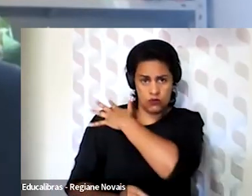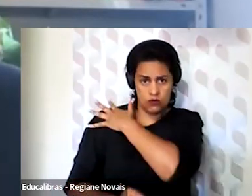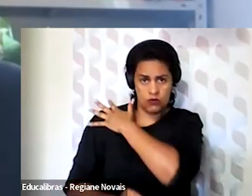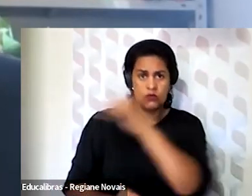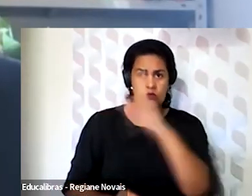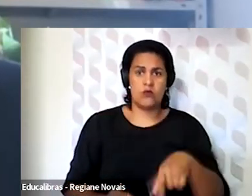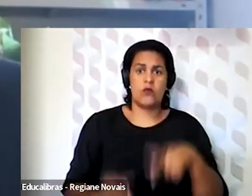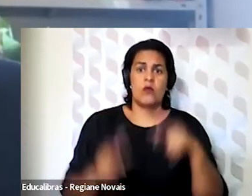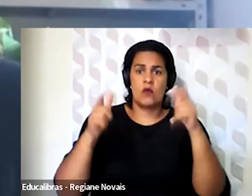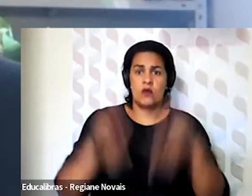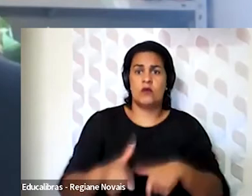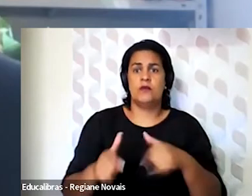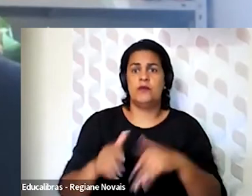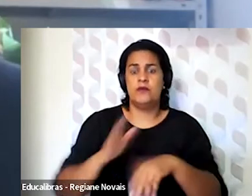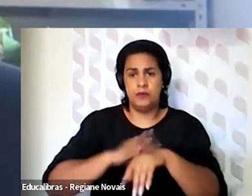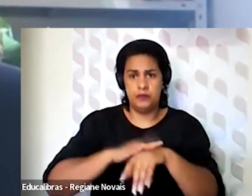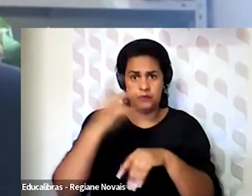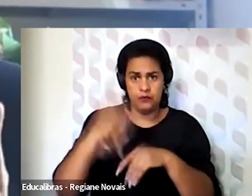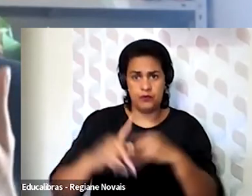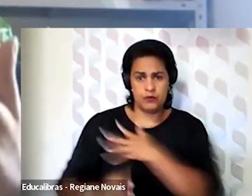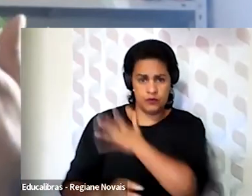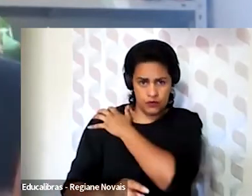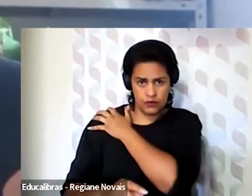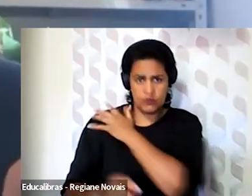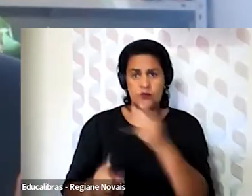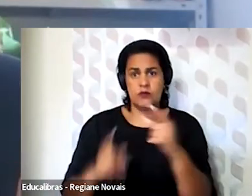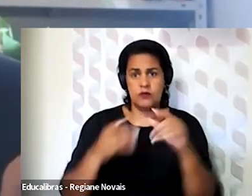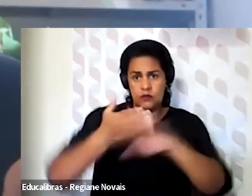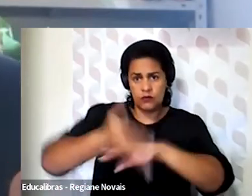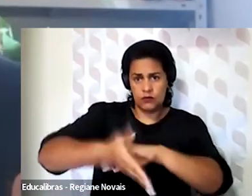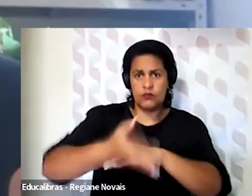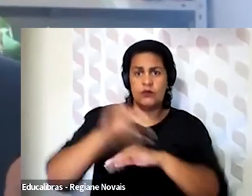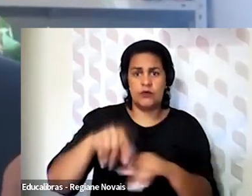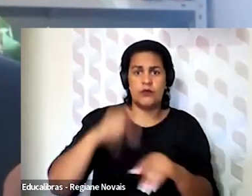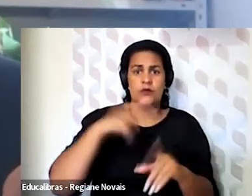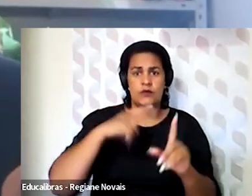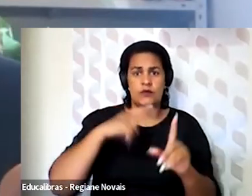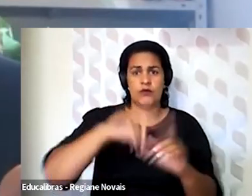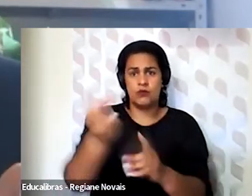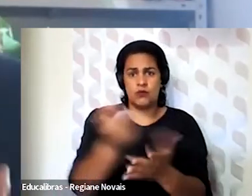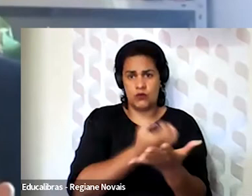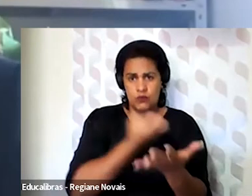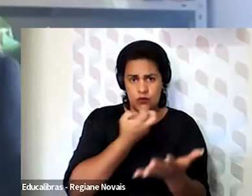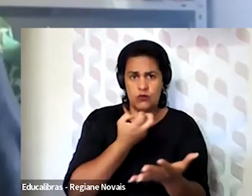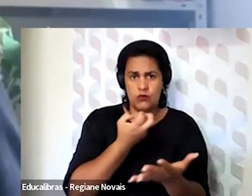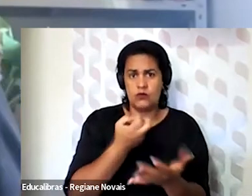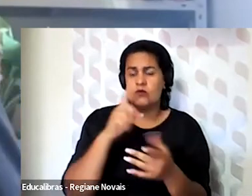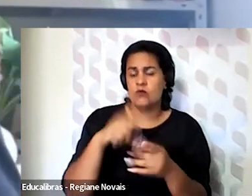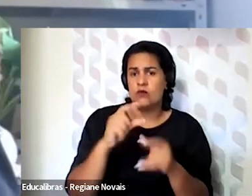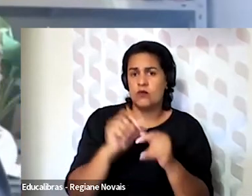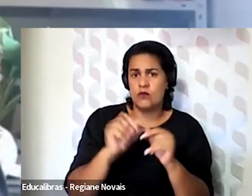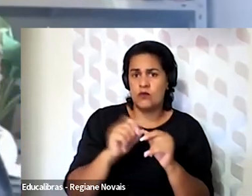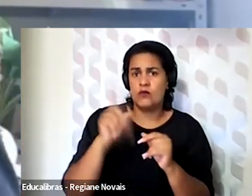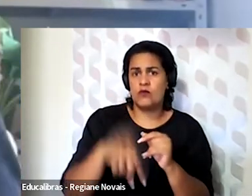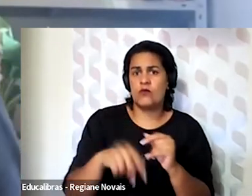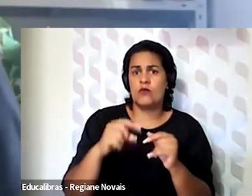na caserna. Os militares, desde que entraram na política, quando deram o golpe na família real,